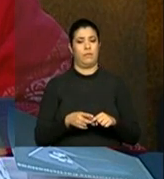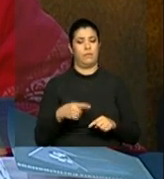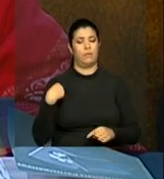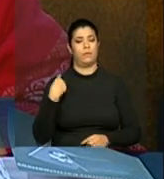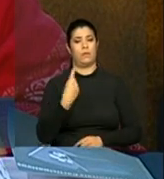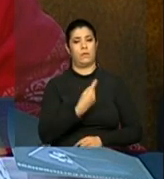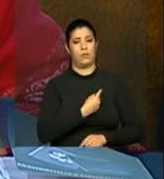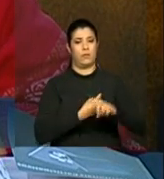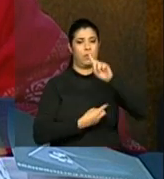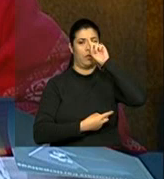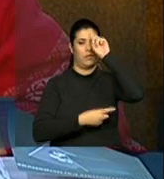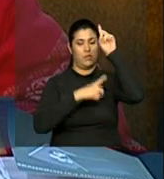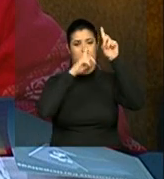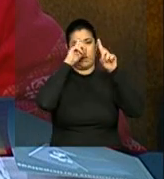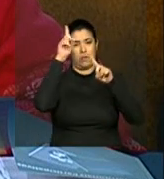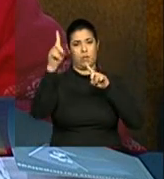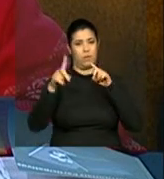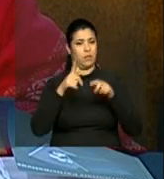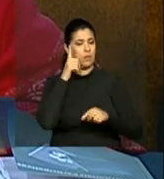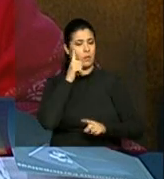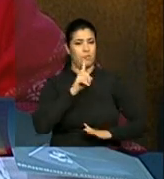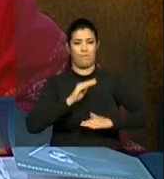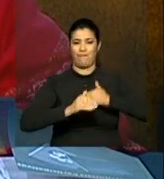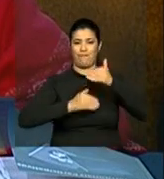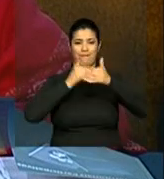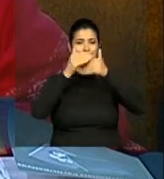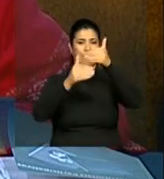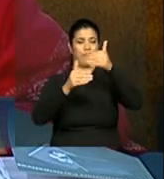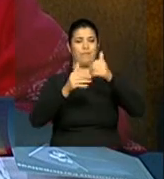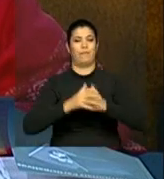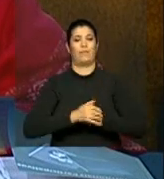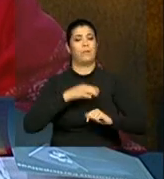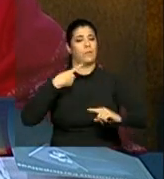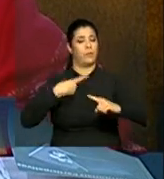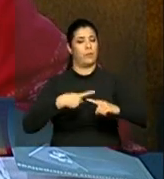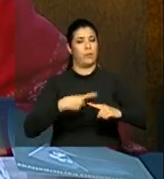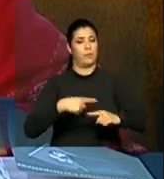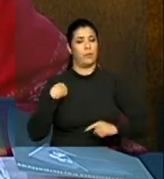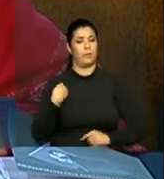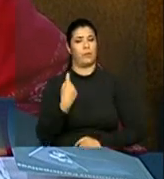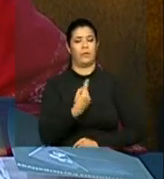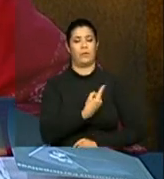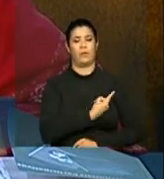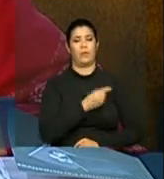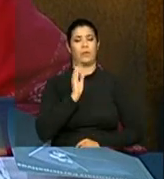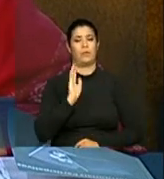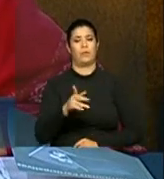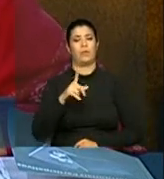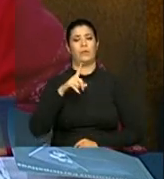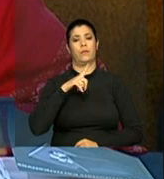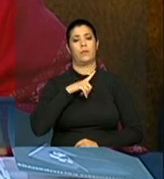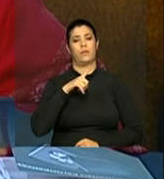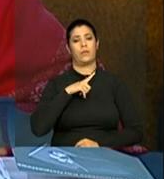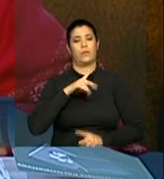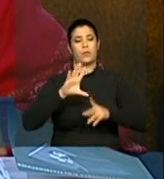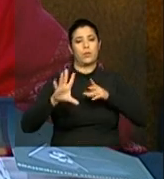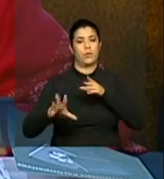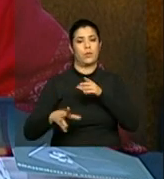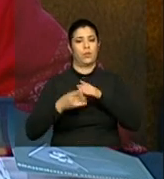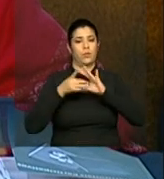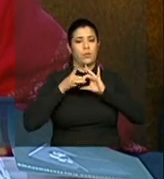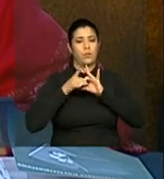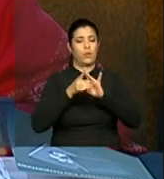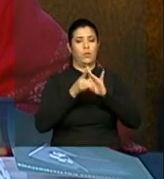a nossa democracia não avançará, porque nós temos uma consolidada